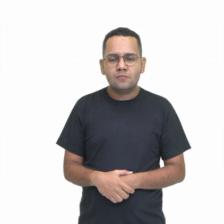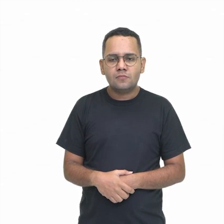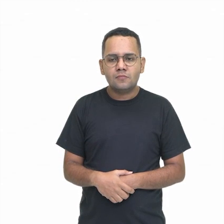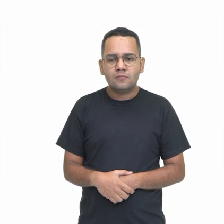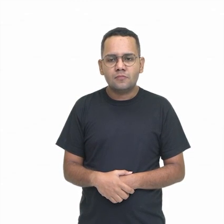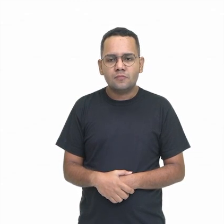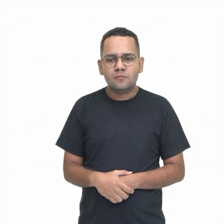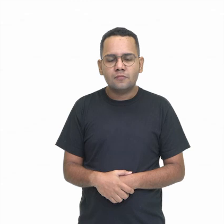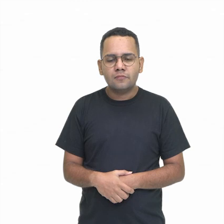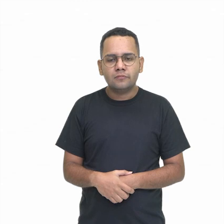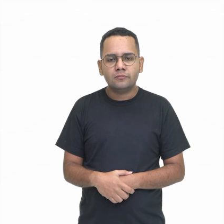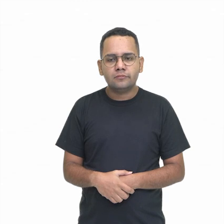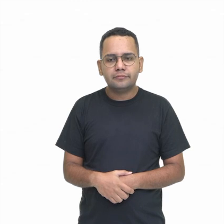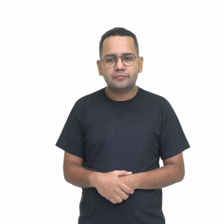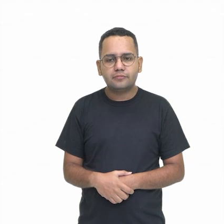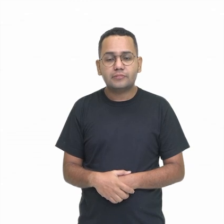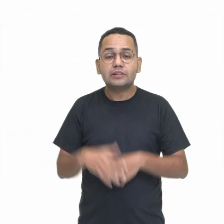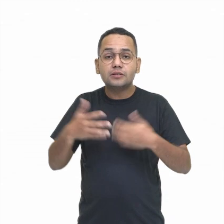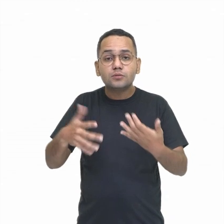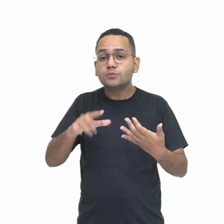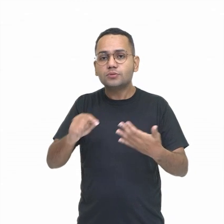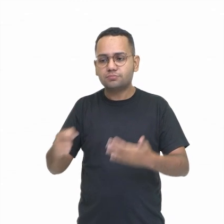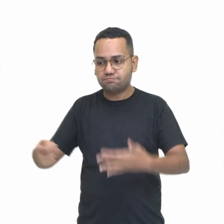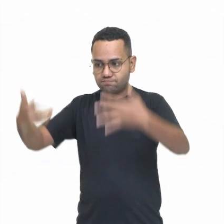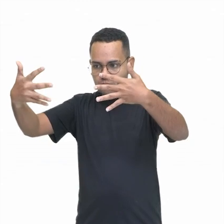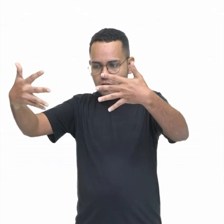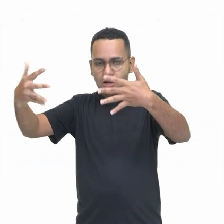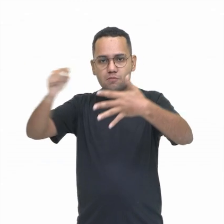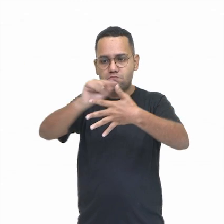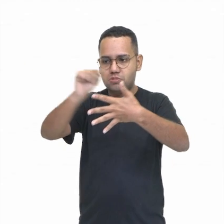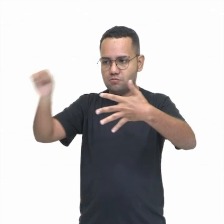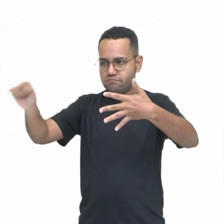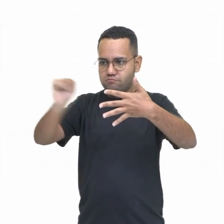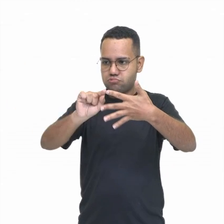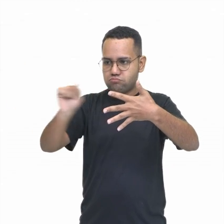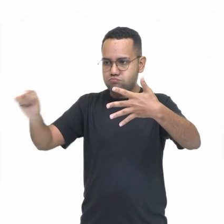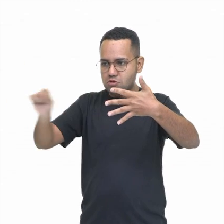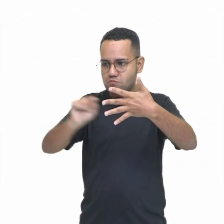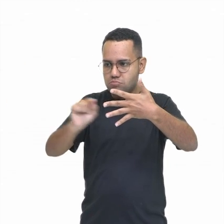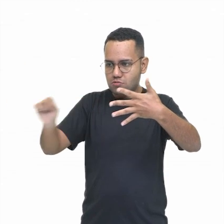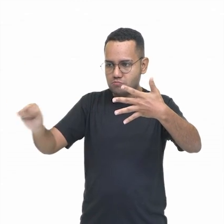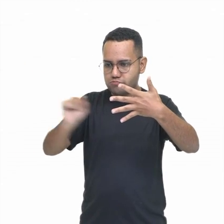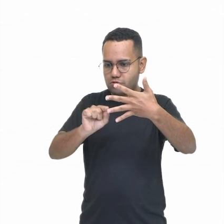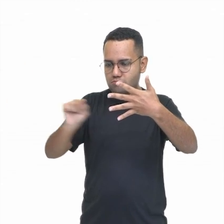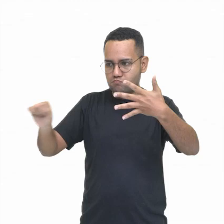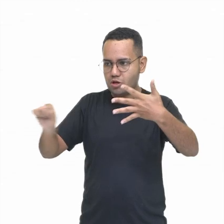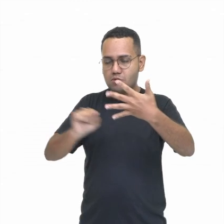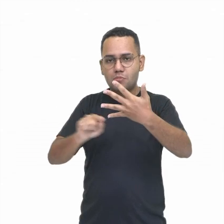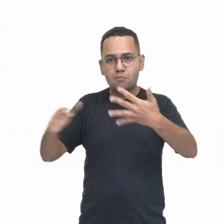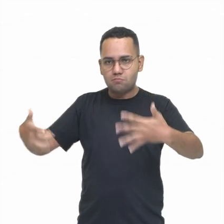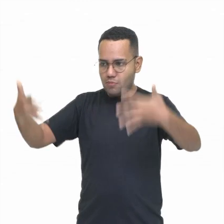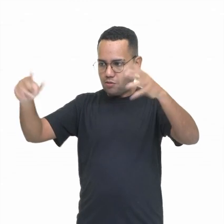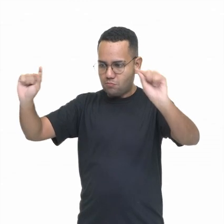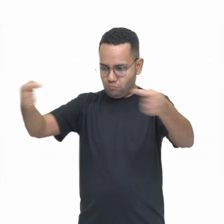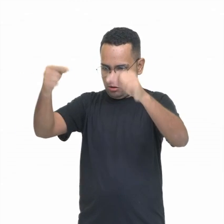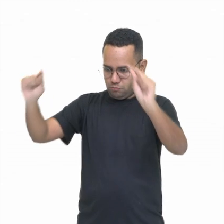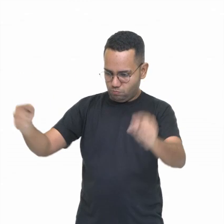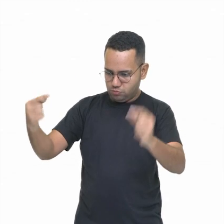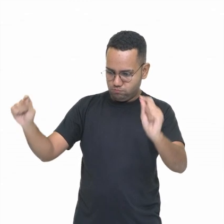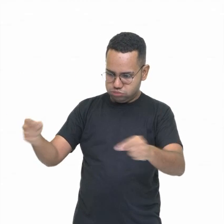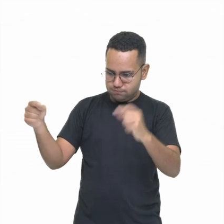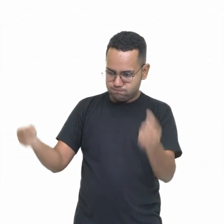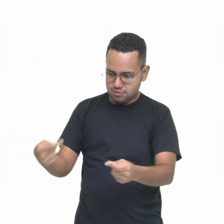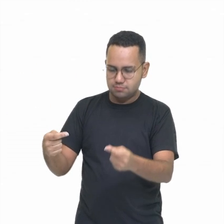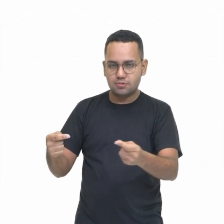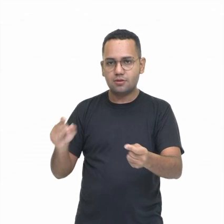com todos os elementos que tê correspondência né foram correspondidos lá pelos elementos de A então a imagem